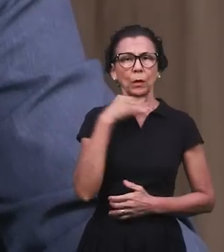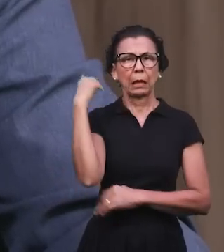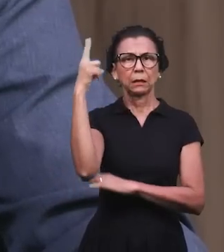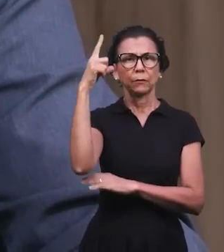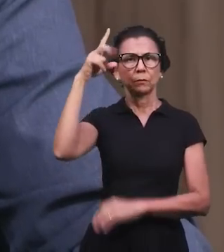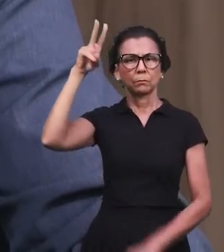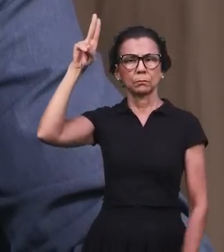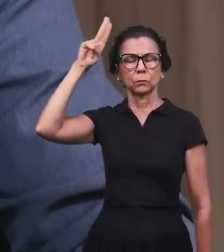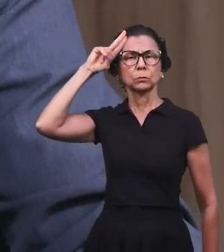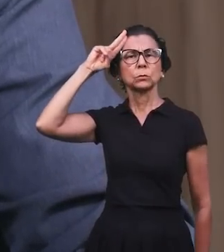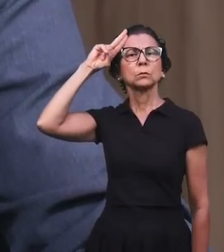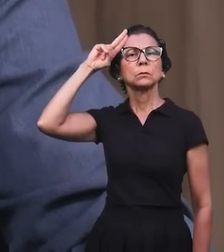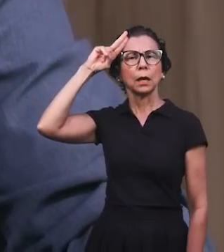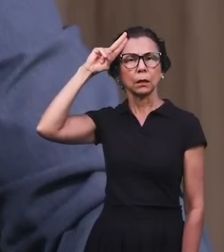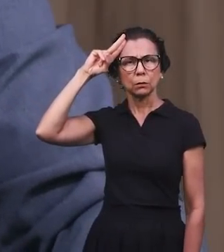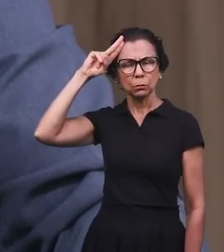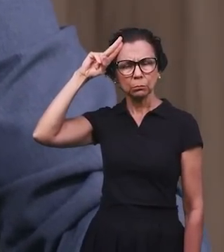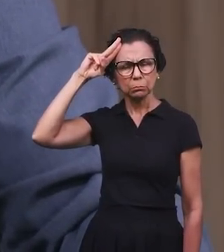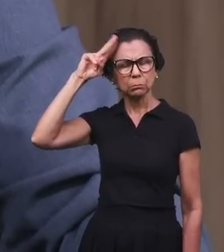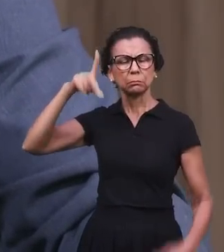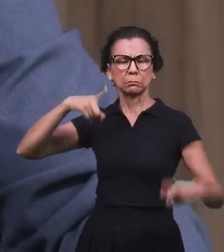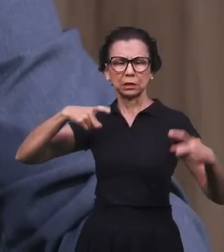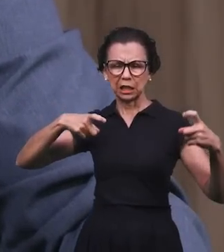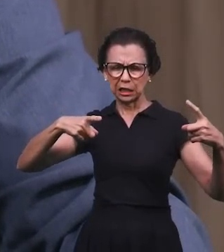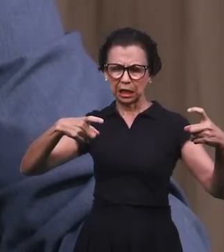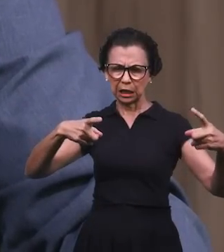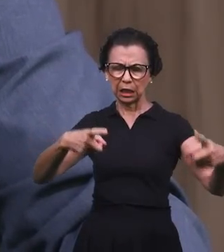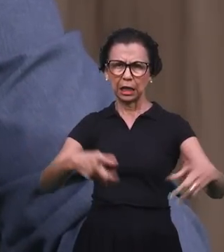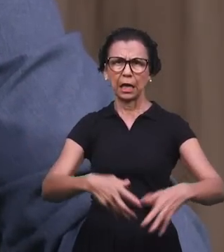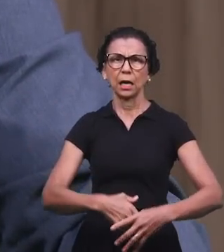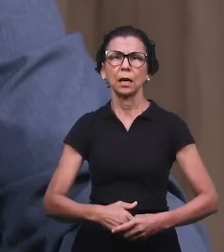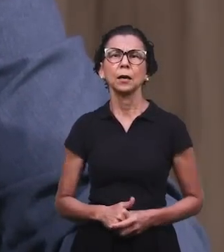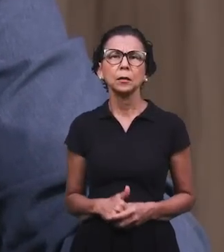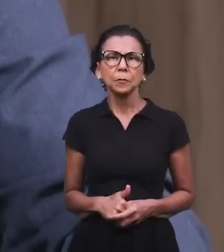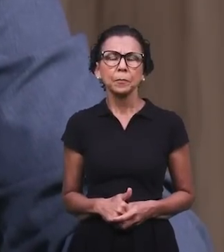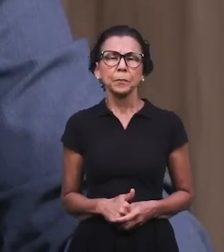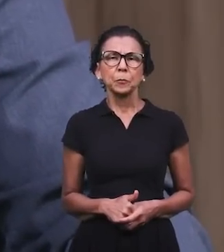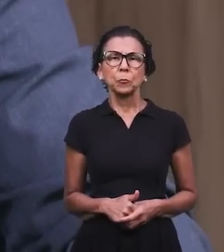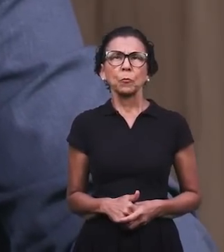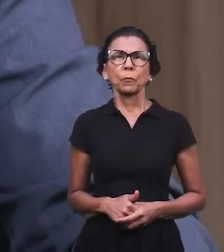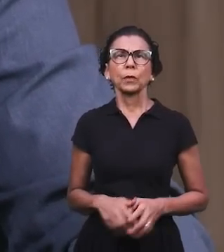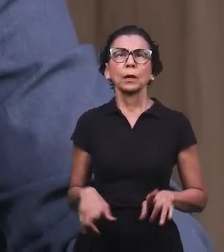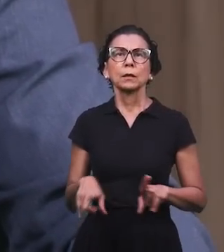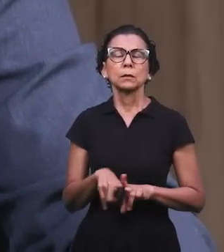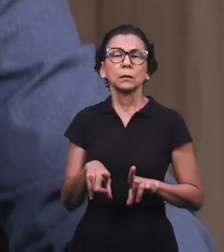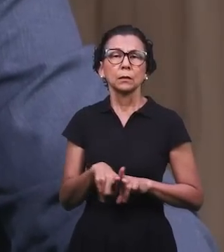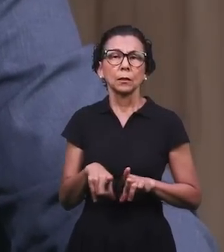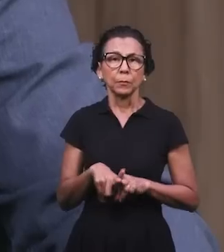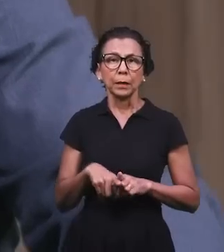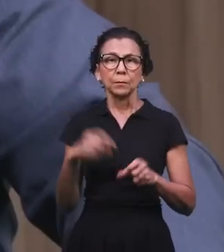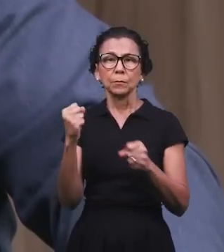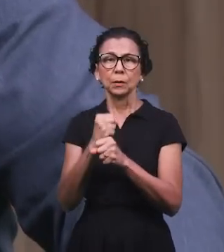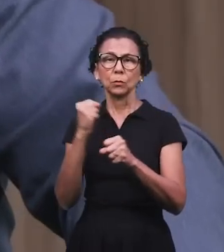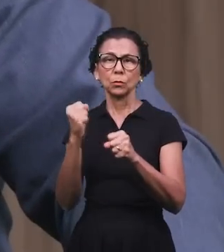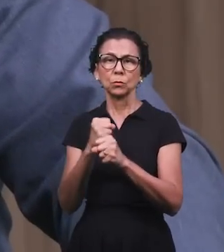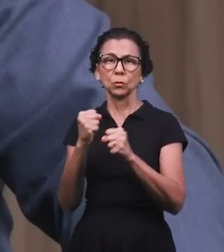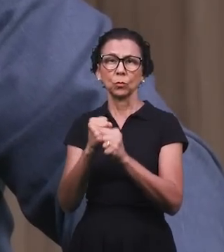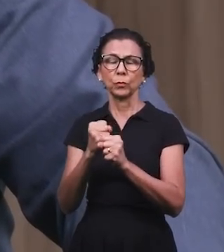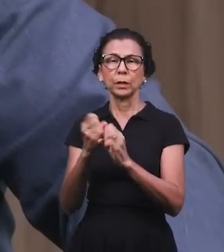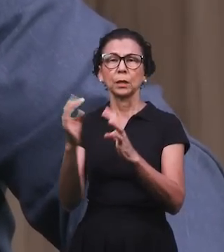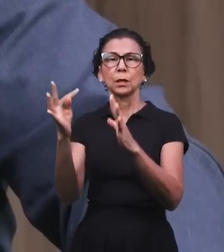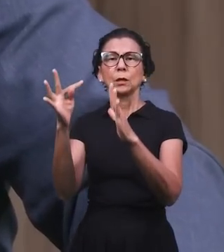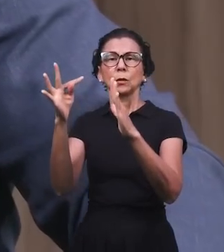ele ajuntou todo o material do templo para ser construído, o templo do Senhor, mas o Senhor não permitiu que Davi construísse o